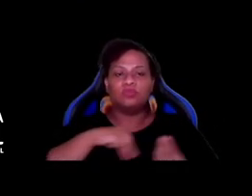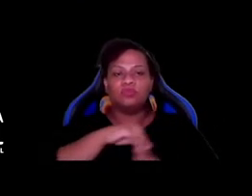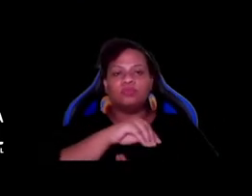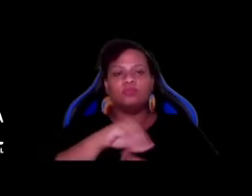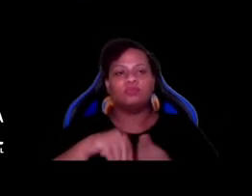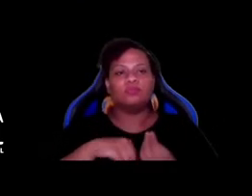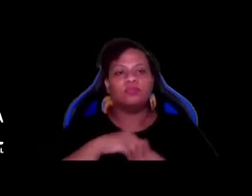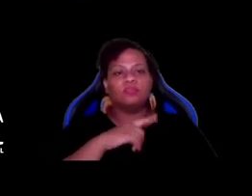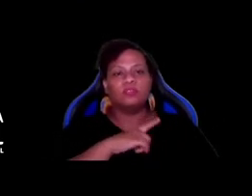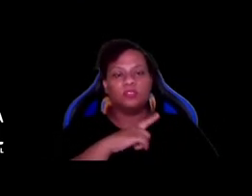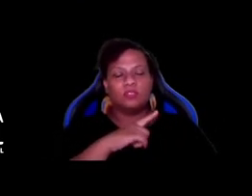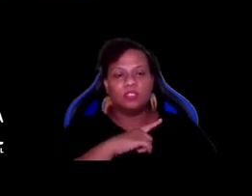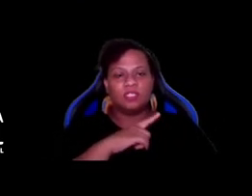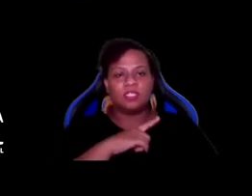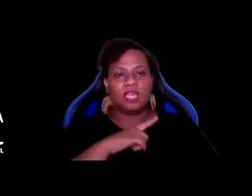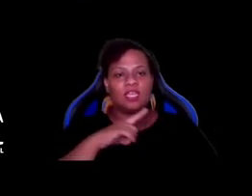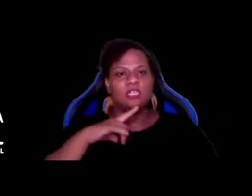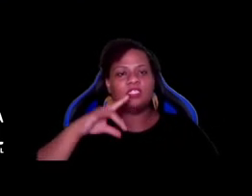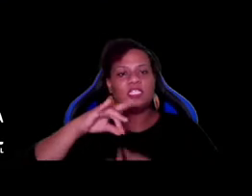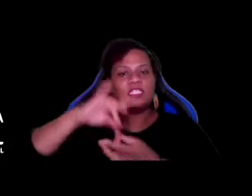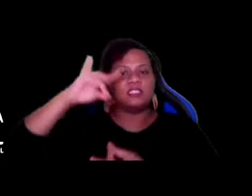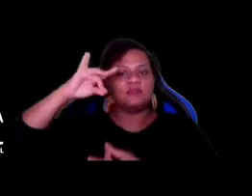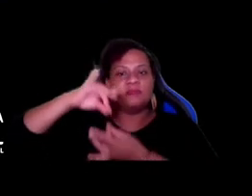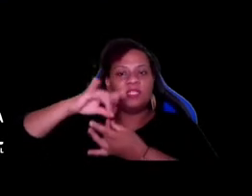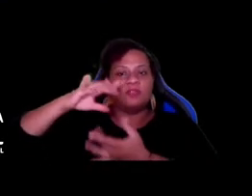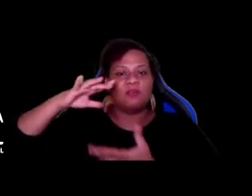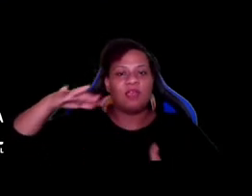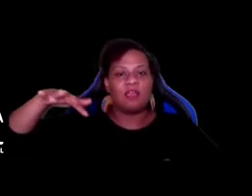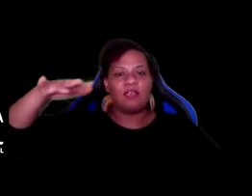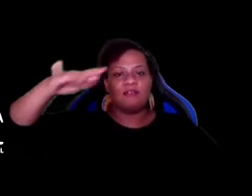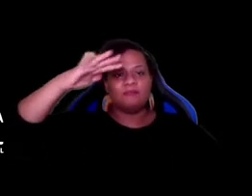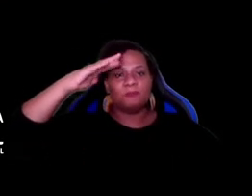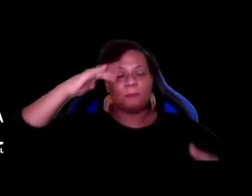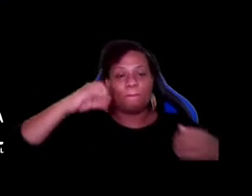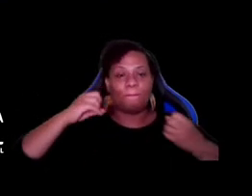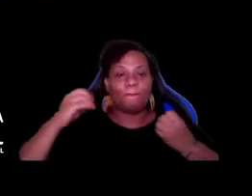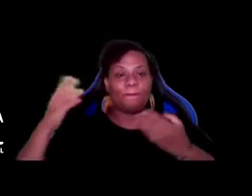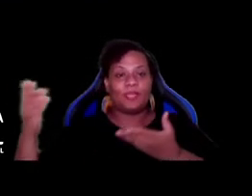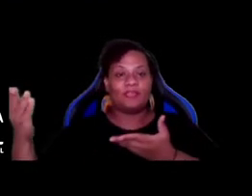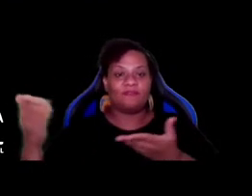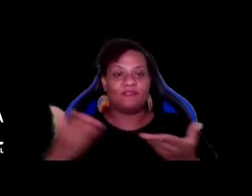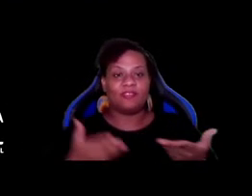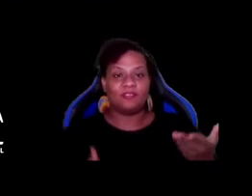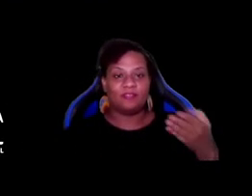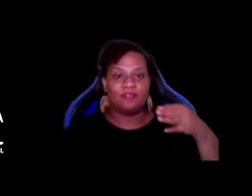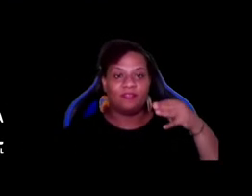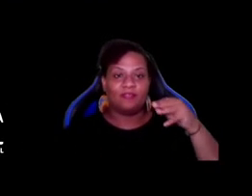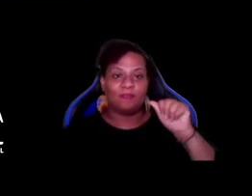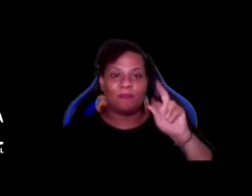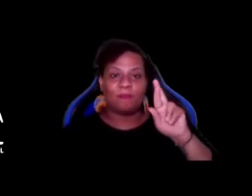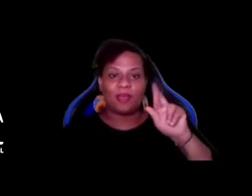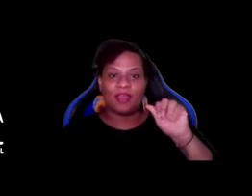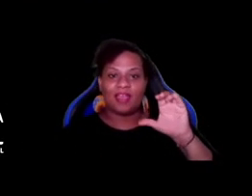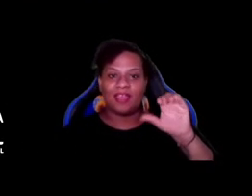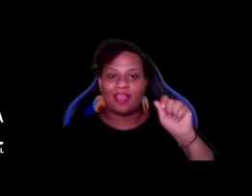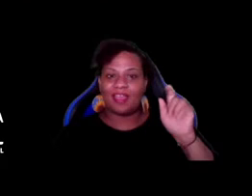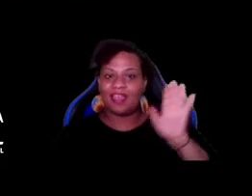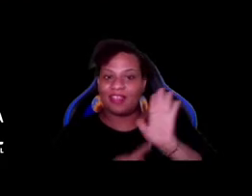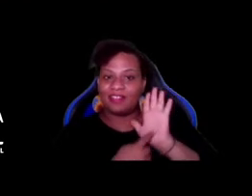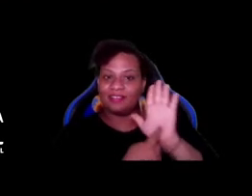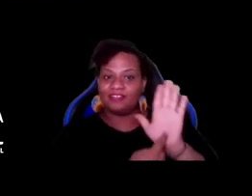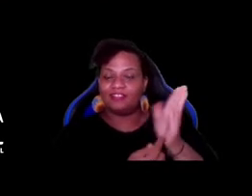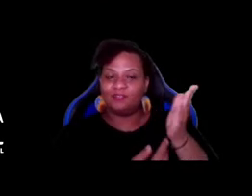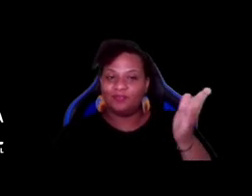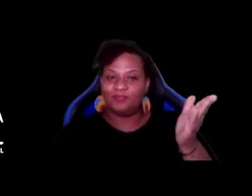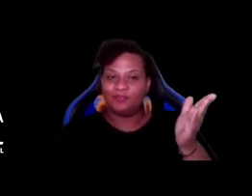mundo espiritual. E unido ao maracá, que é esse instrumento aqui, ele